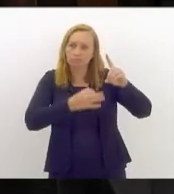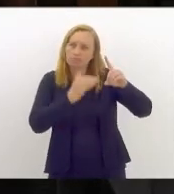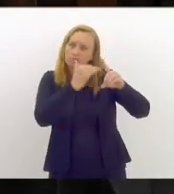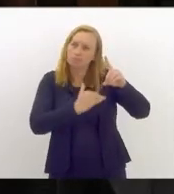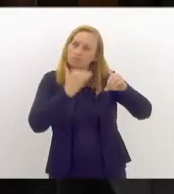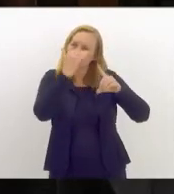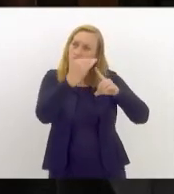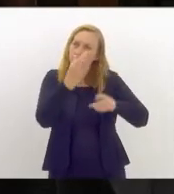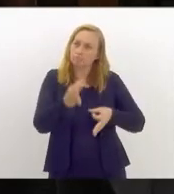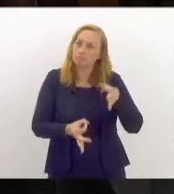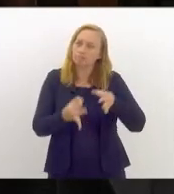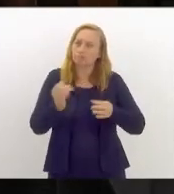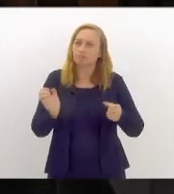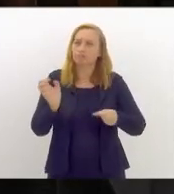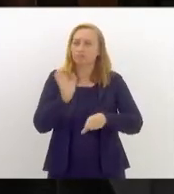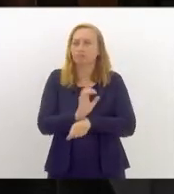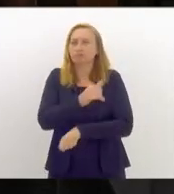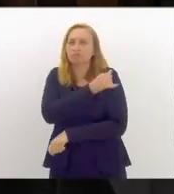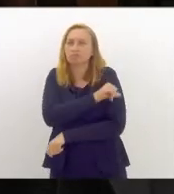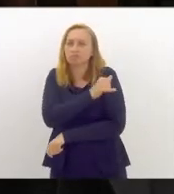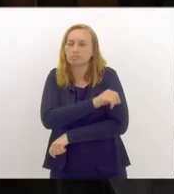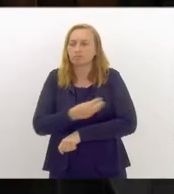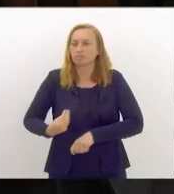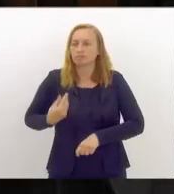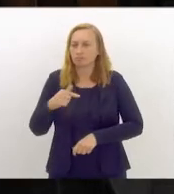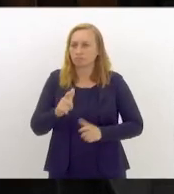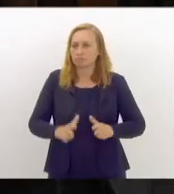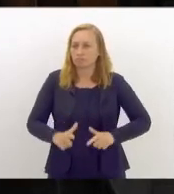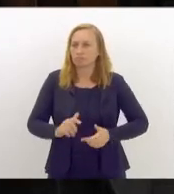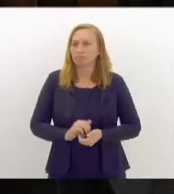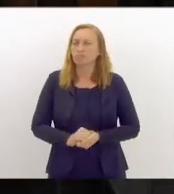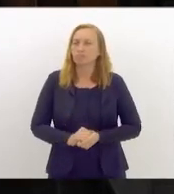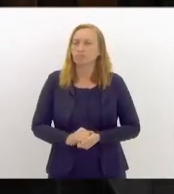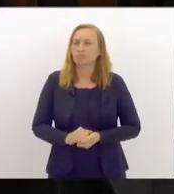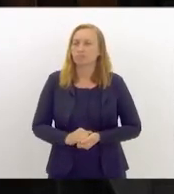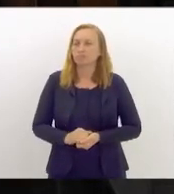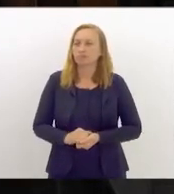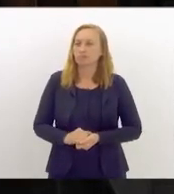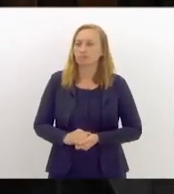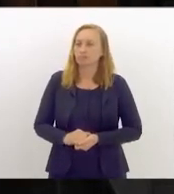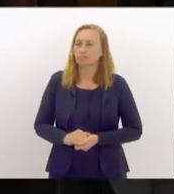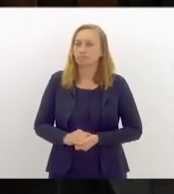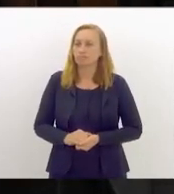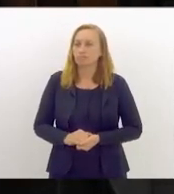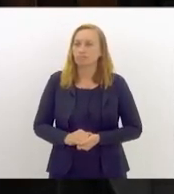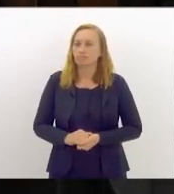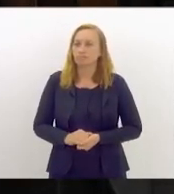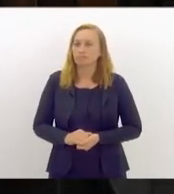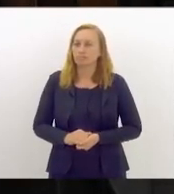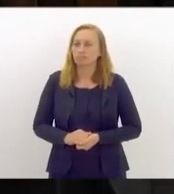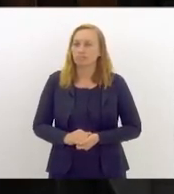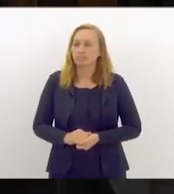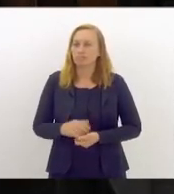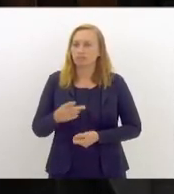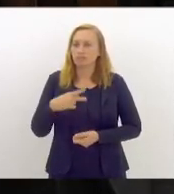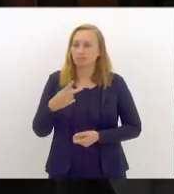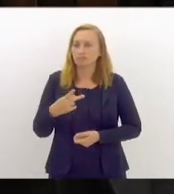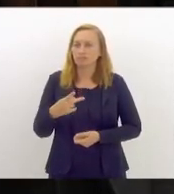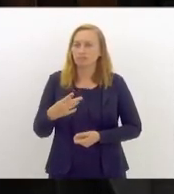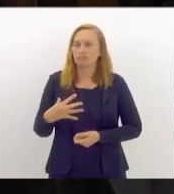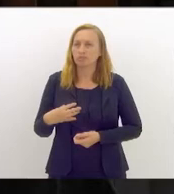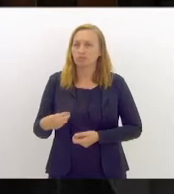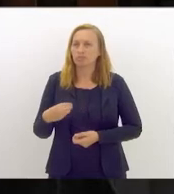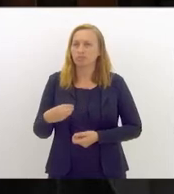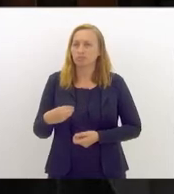do Estado do Rio de Janeiro aqui presente e eu faço uma pessoa do direto amigo